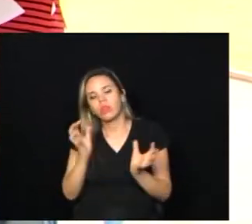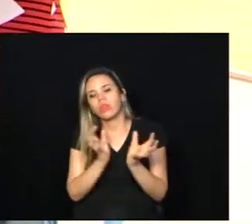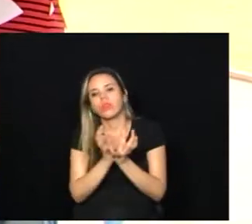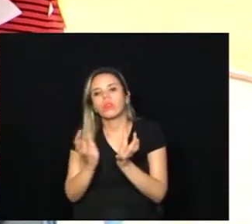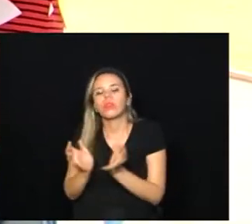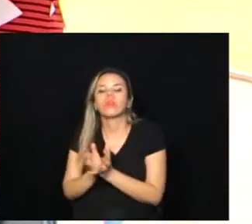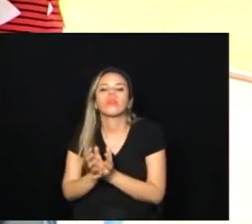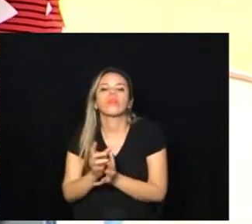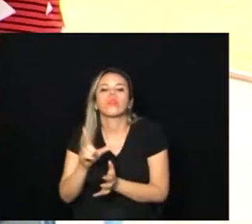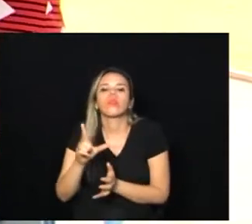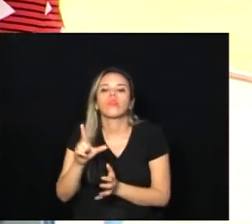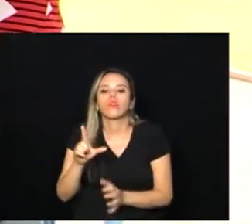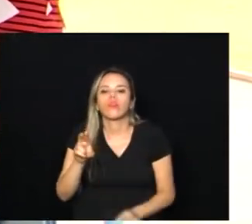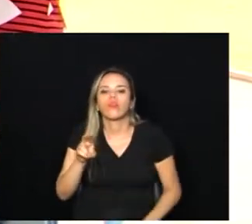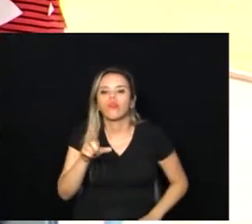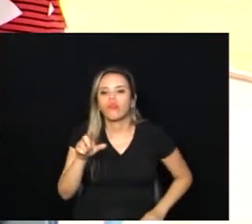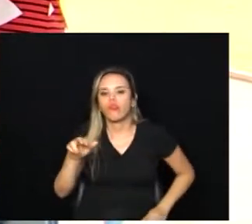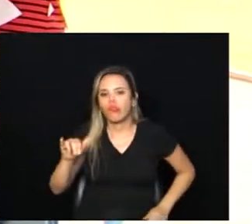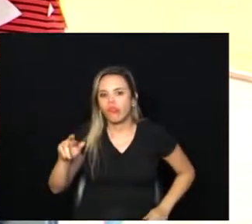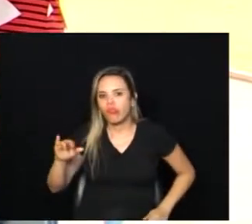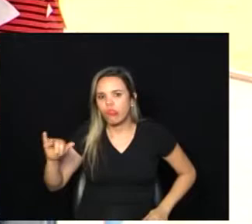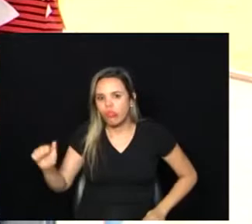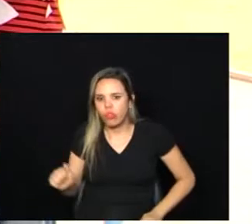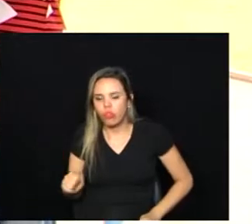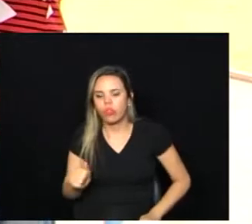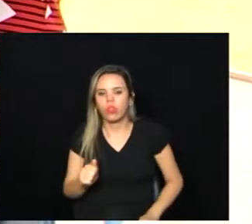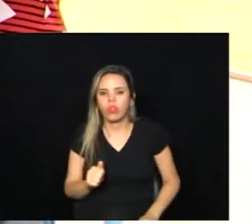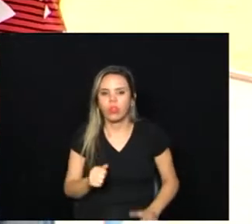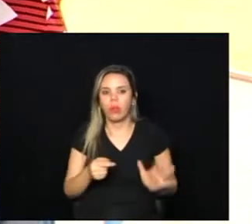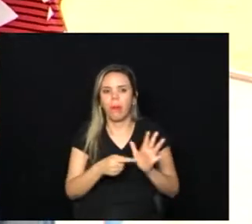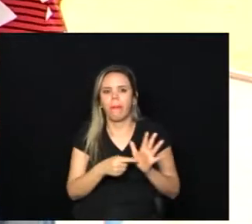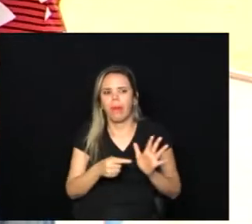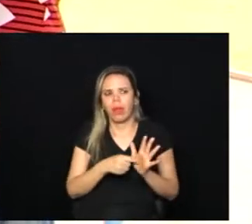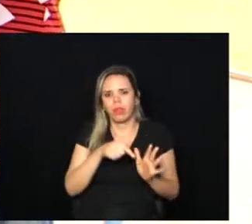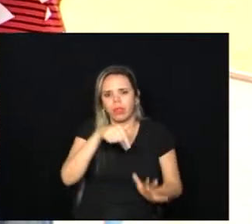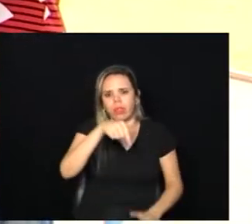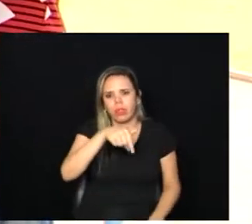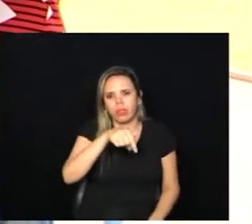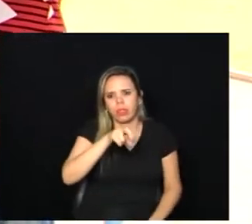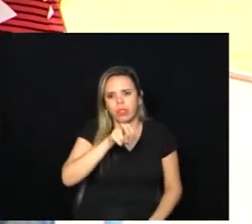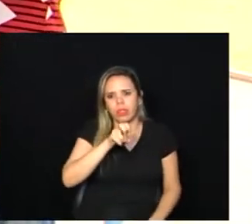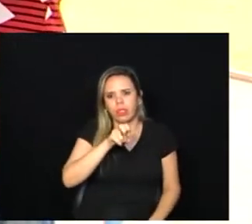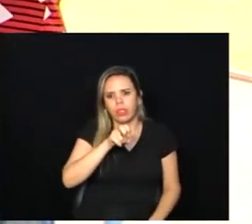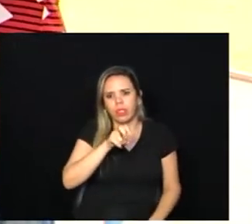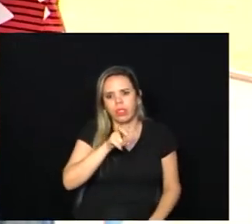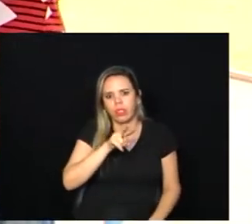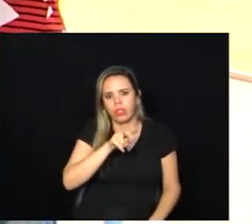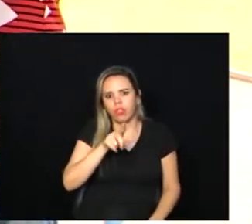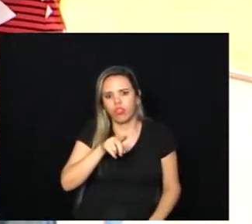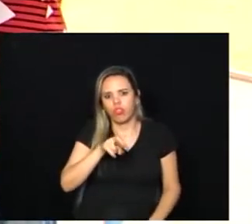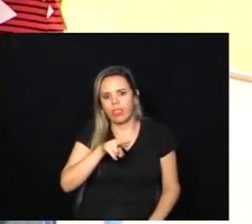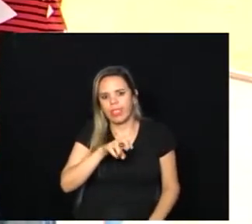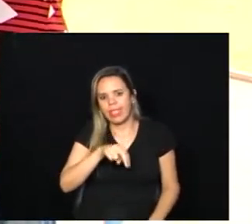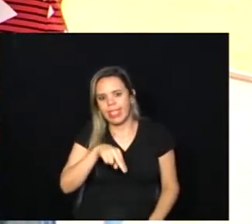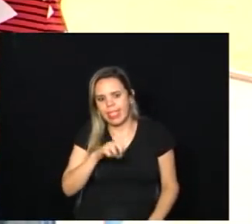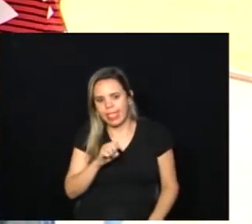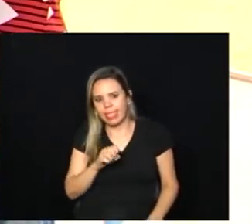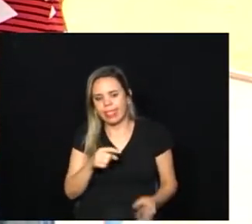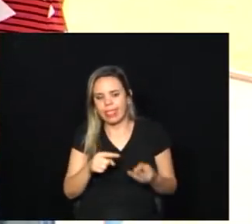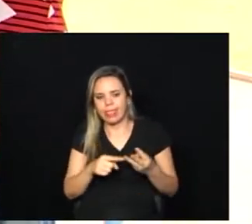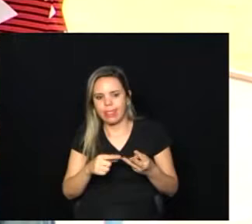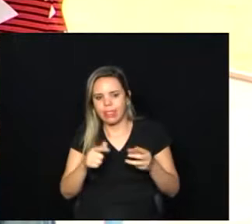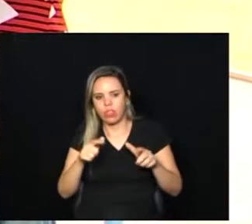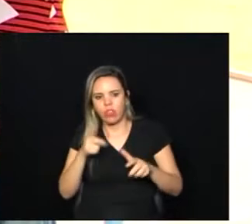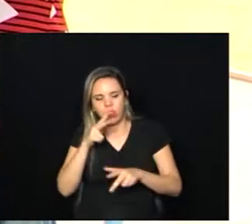a equipe do Luxúria e a equipe do Monstro Querosene. Fizemos uma tabela geral, o Querosene ficou em terceiro lugar e a gente